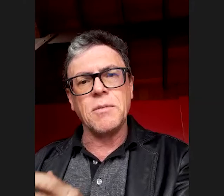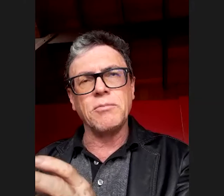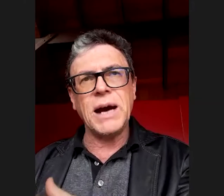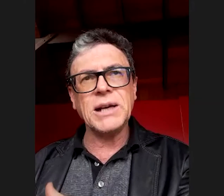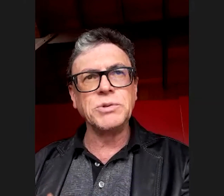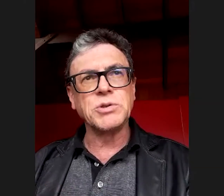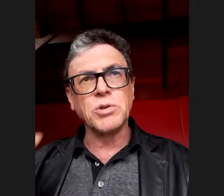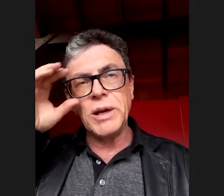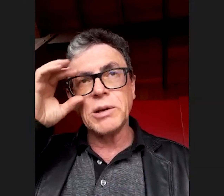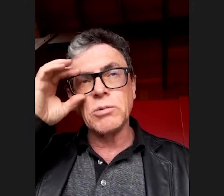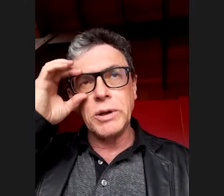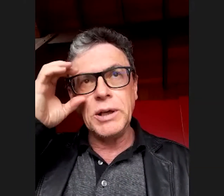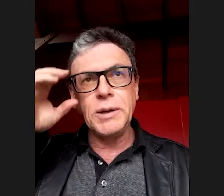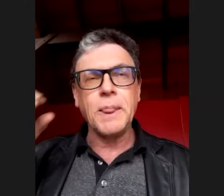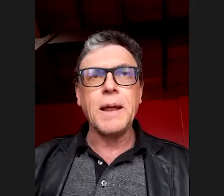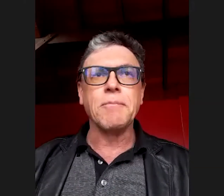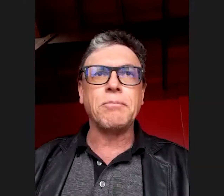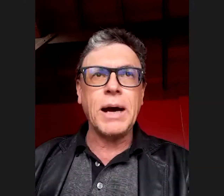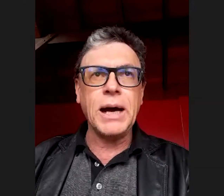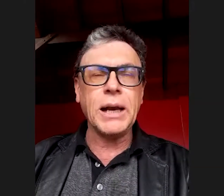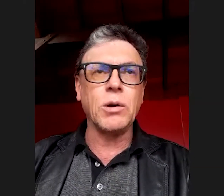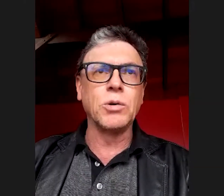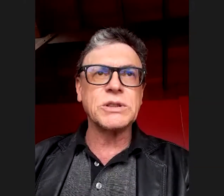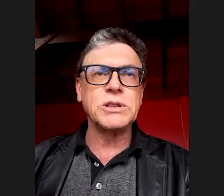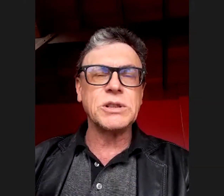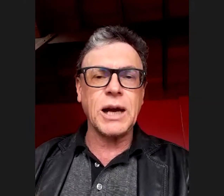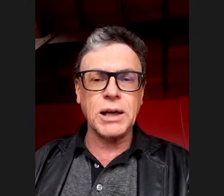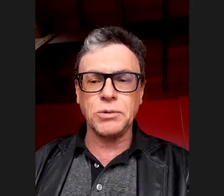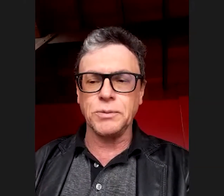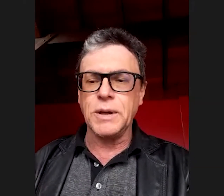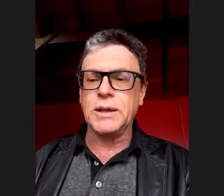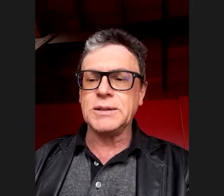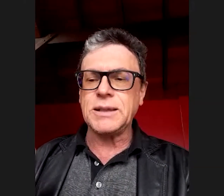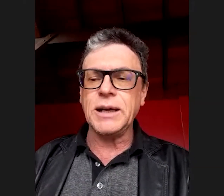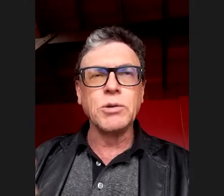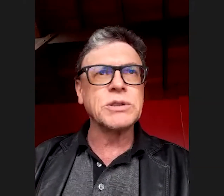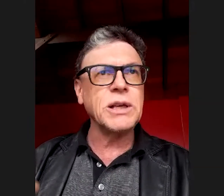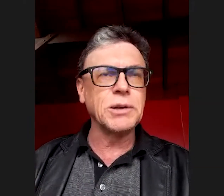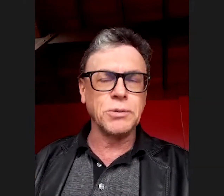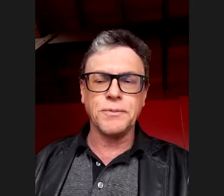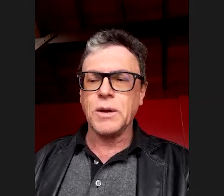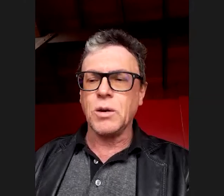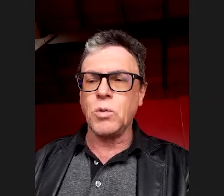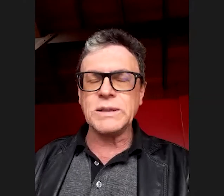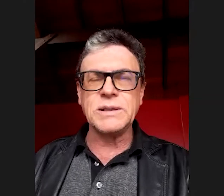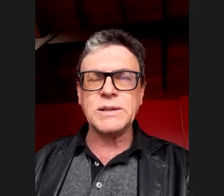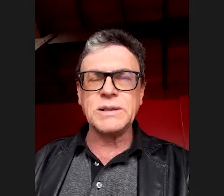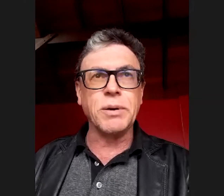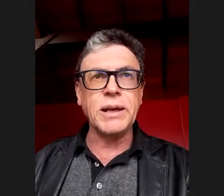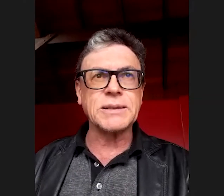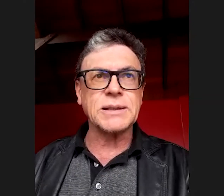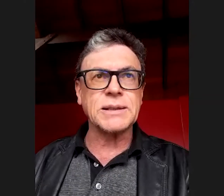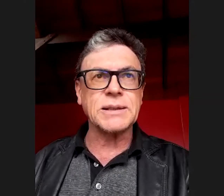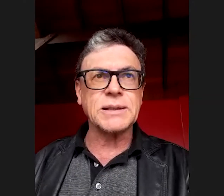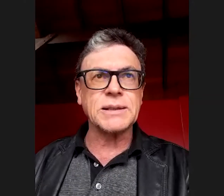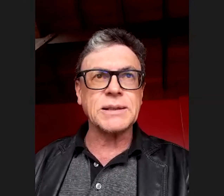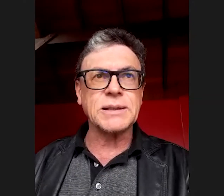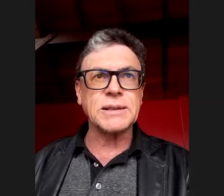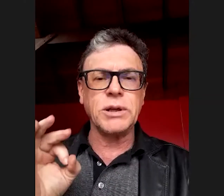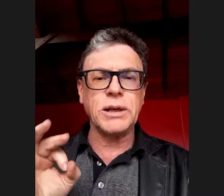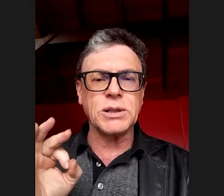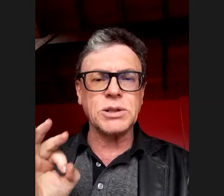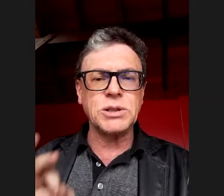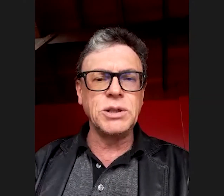ser mais um instrumento aí para o sindicato estar negociando com as empresas